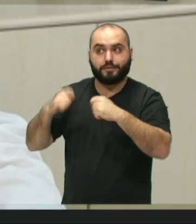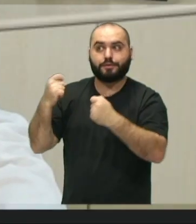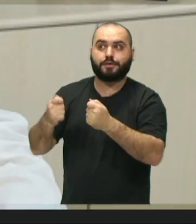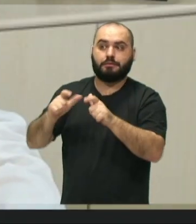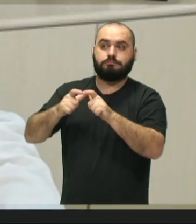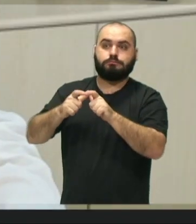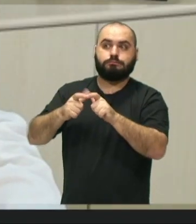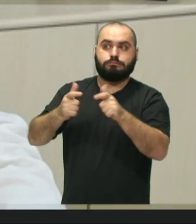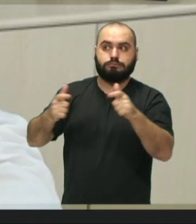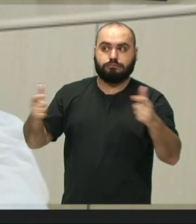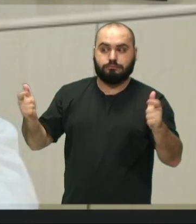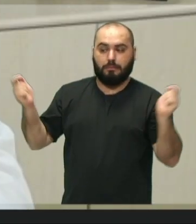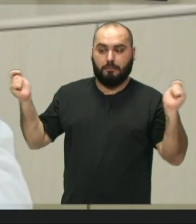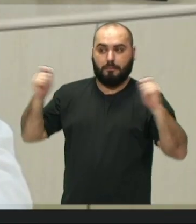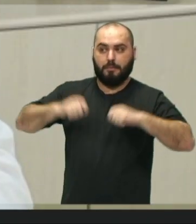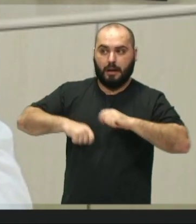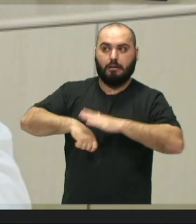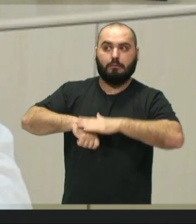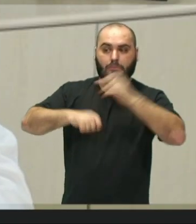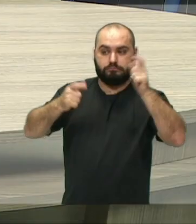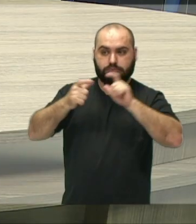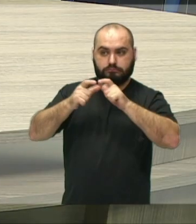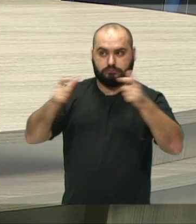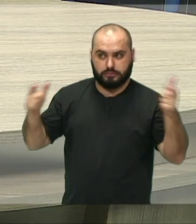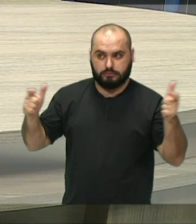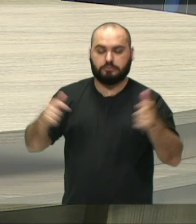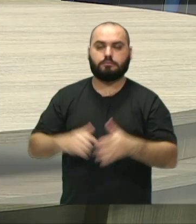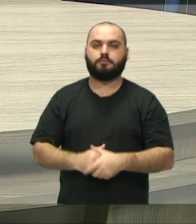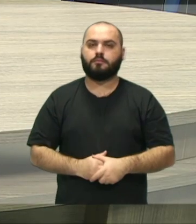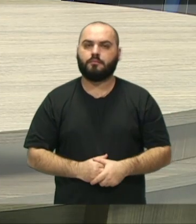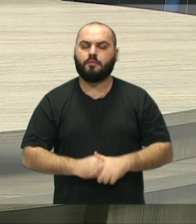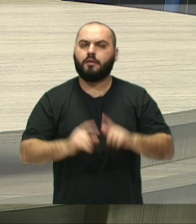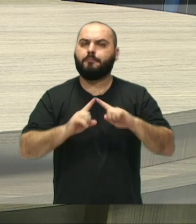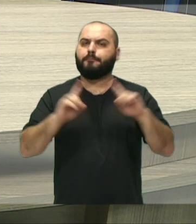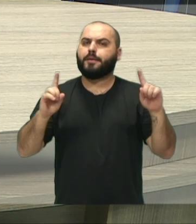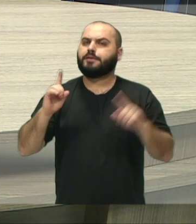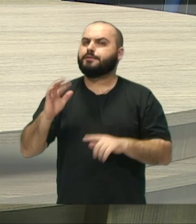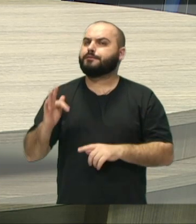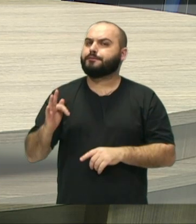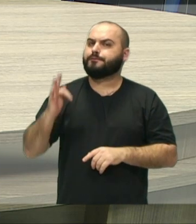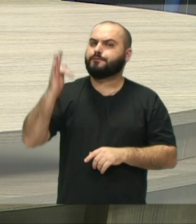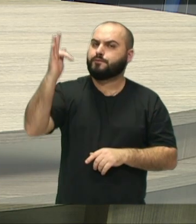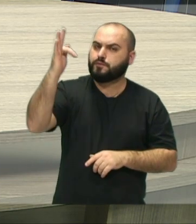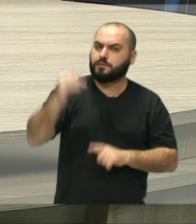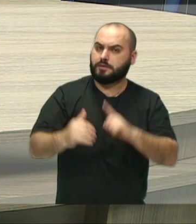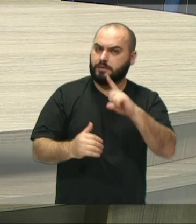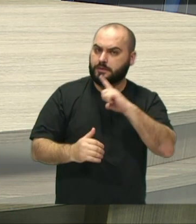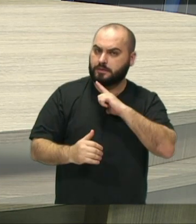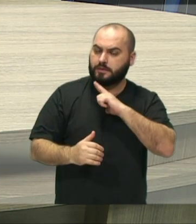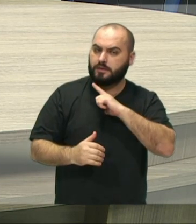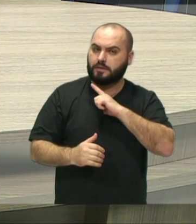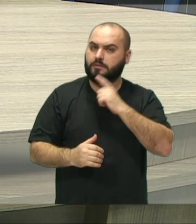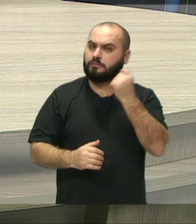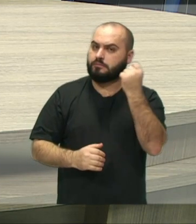a capacidade, mas no futuro não existe nenhum vislumbre de